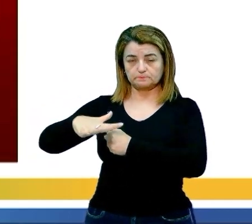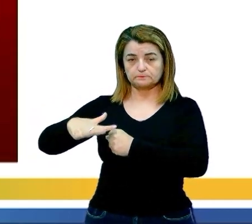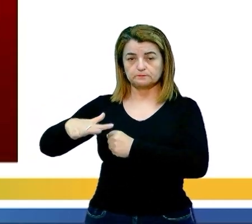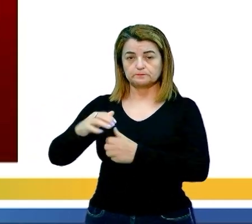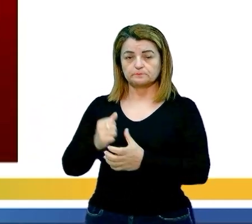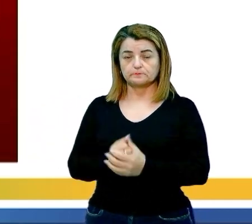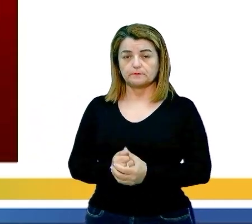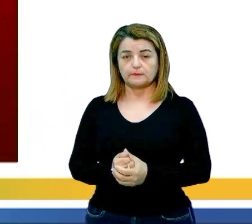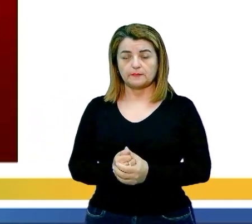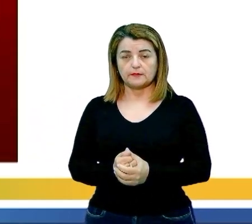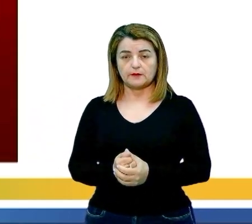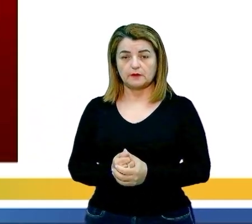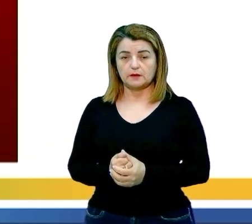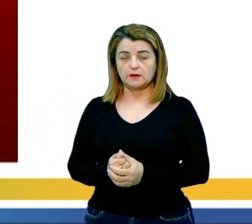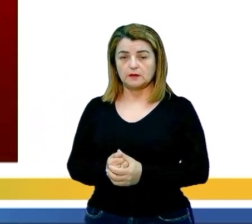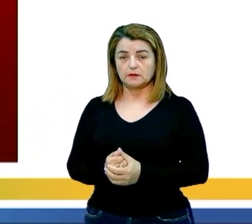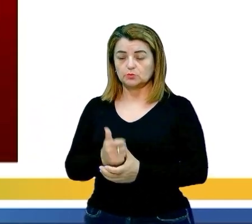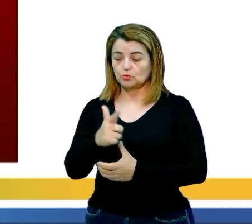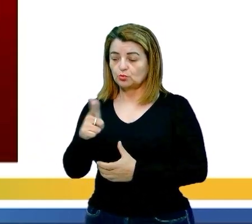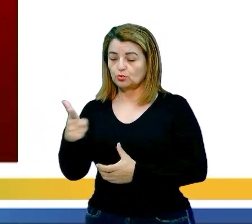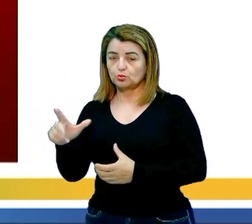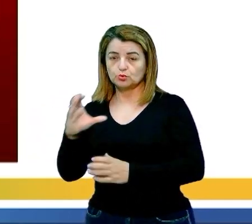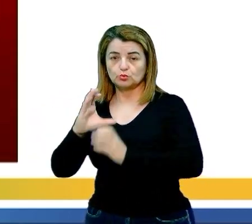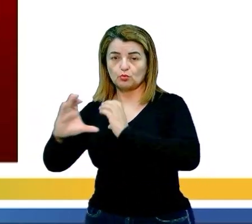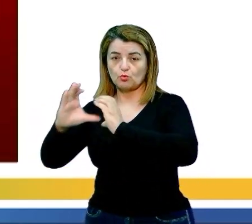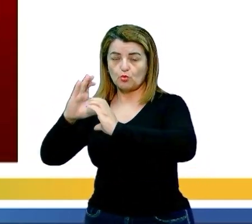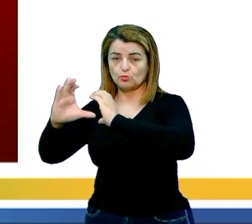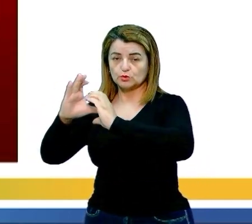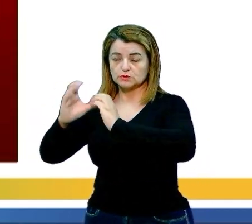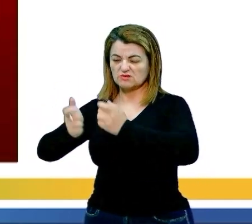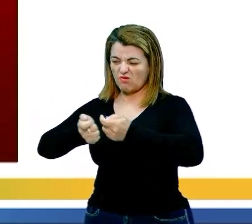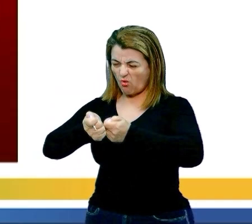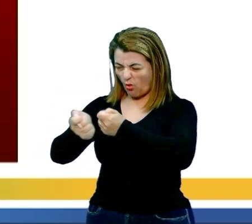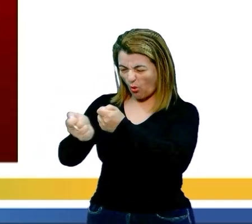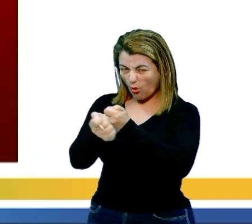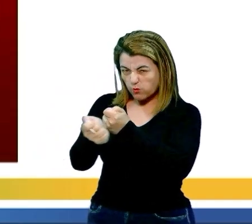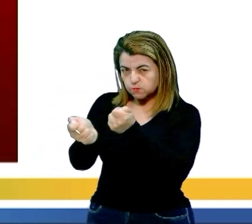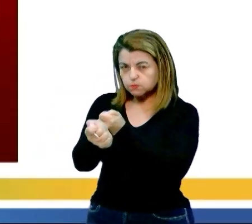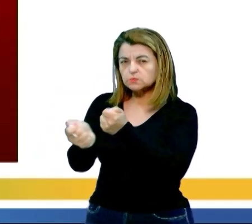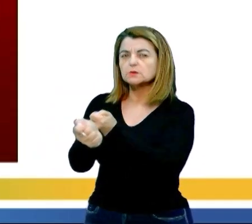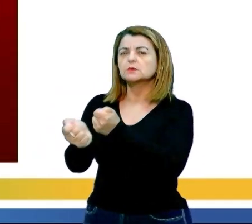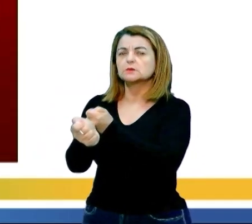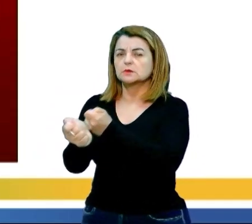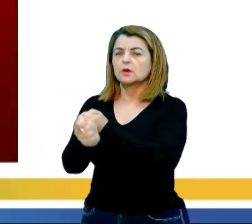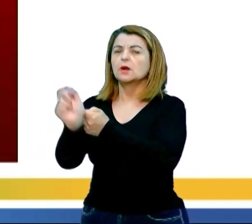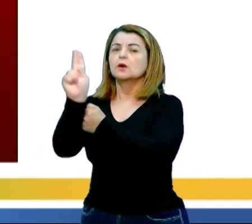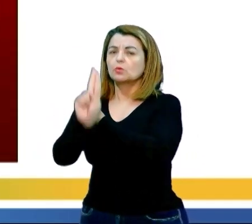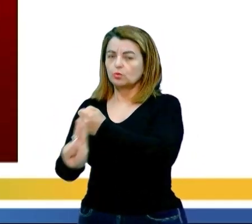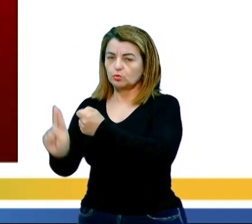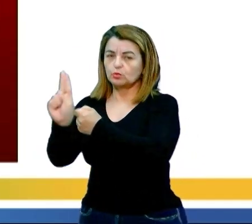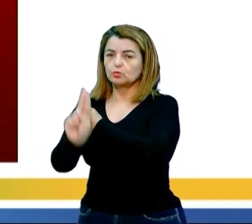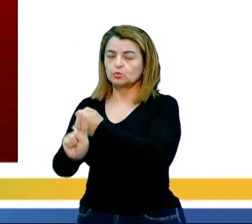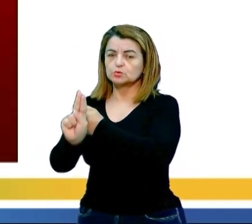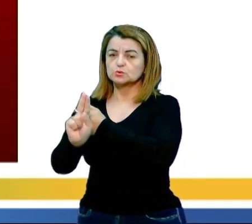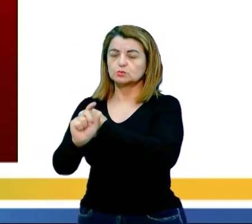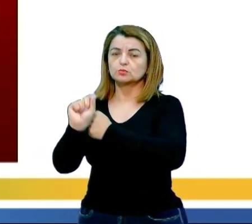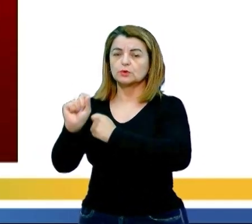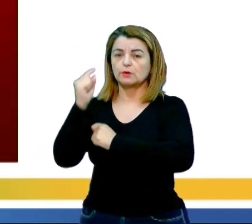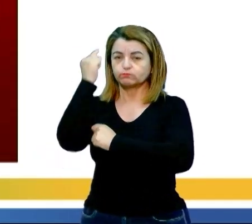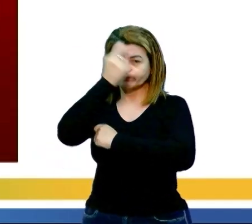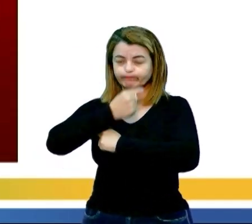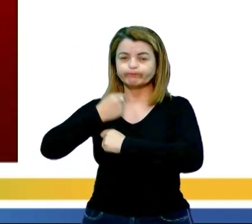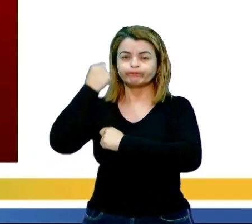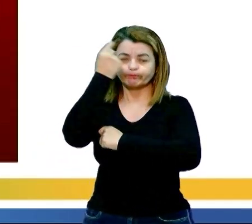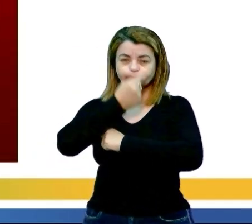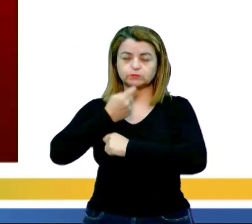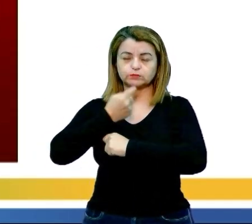Cortando a comunicação e controlando rigidamente o uso do tempo. Então, quando a gente está na igreja,